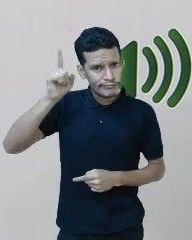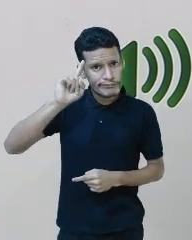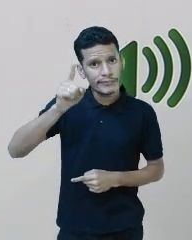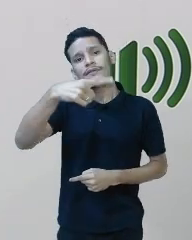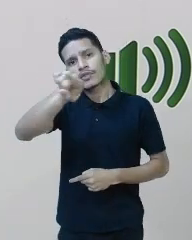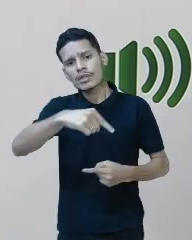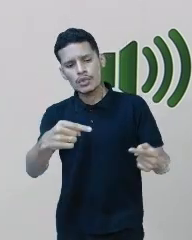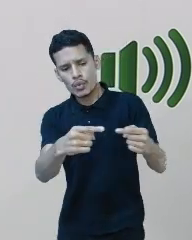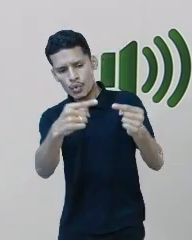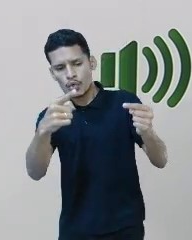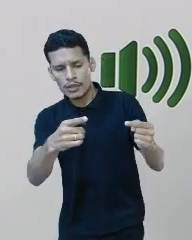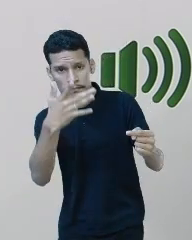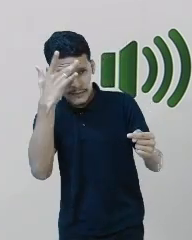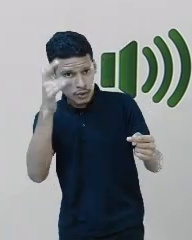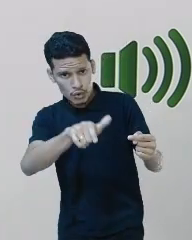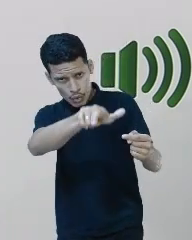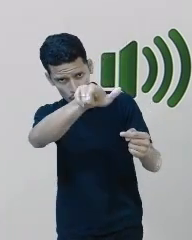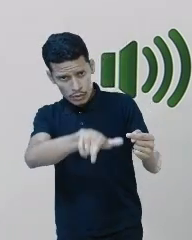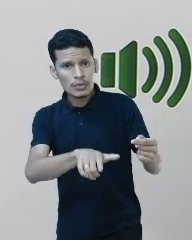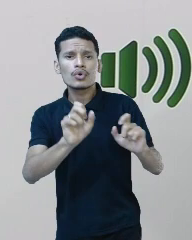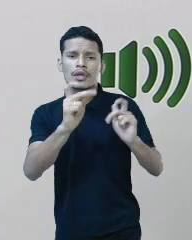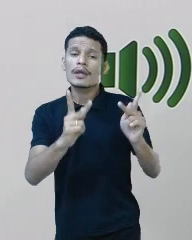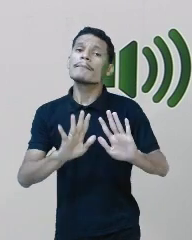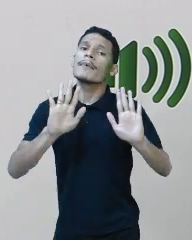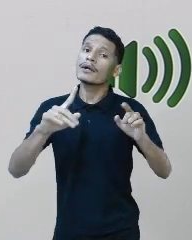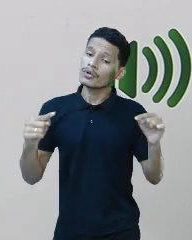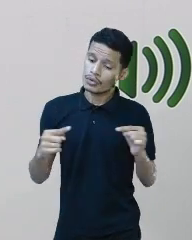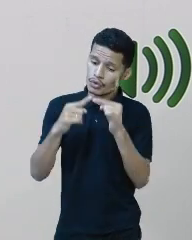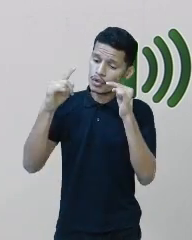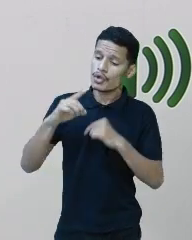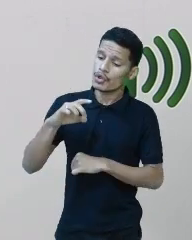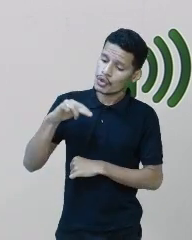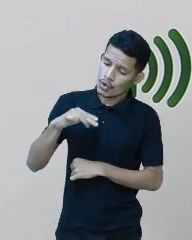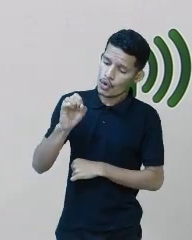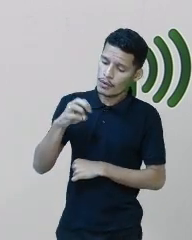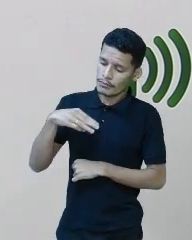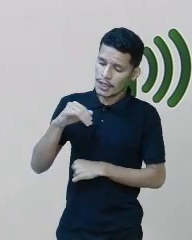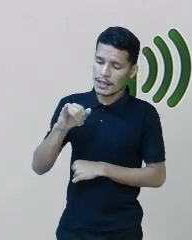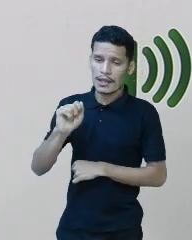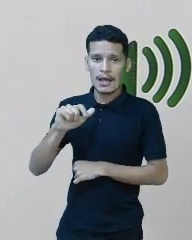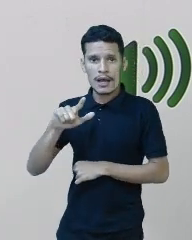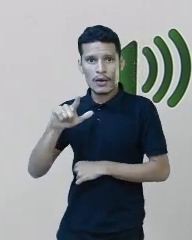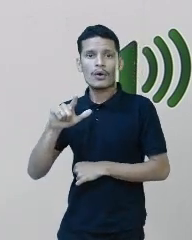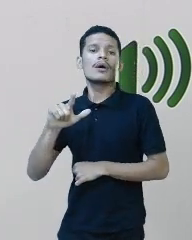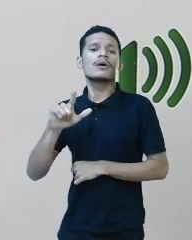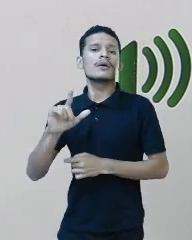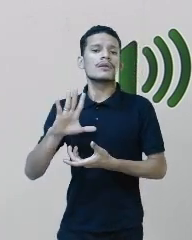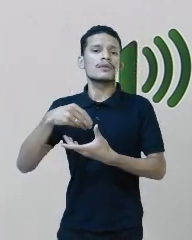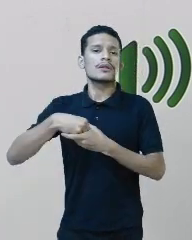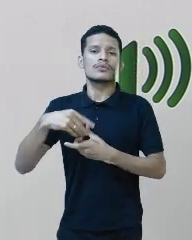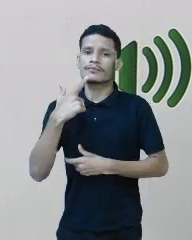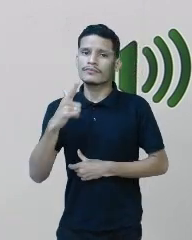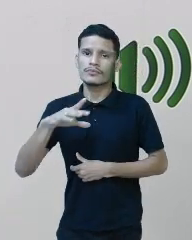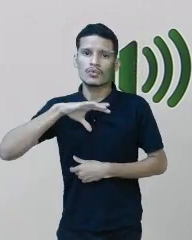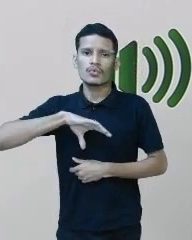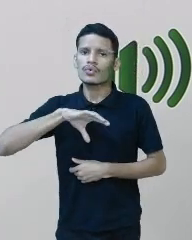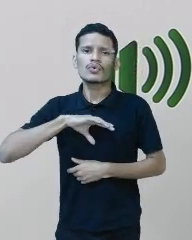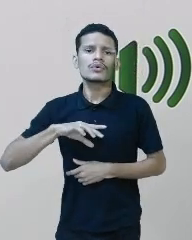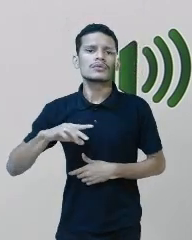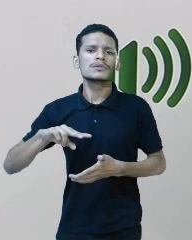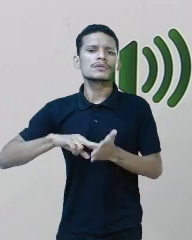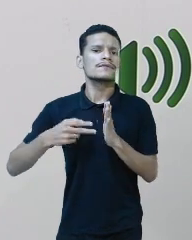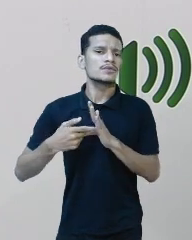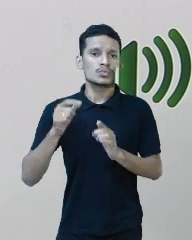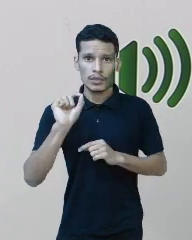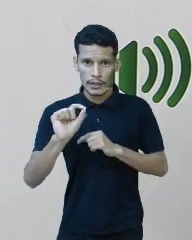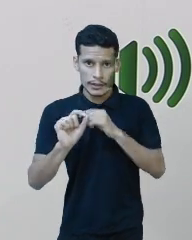de acordo com a pessoa. E a concordância nominal em língua portuguesa? O que isso tem a ver com os nossos estudos?